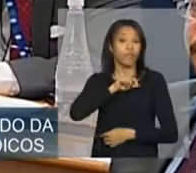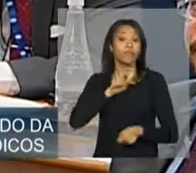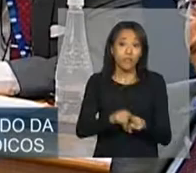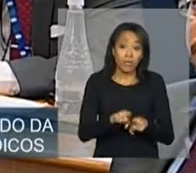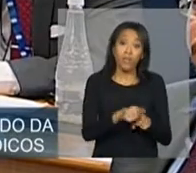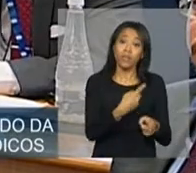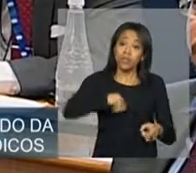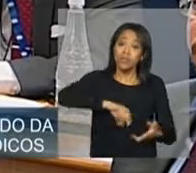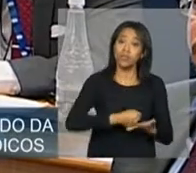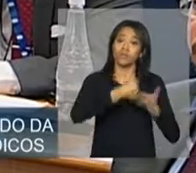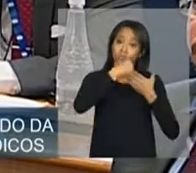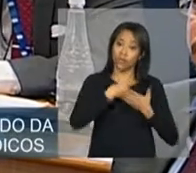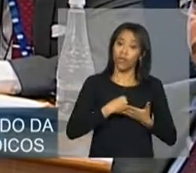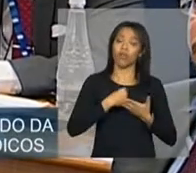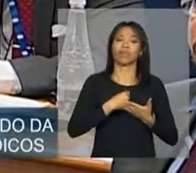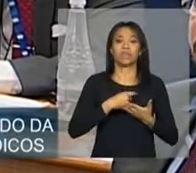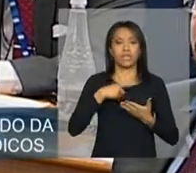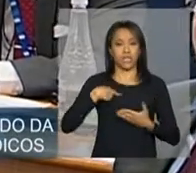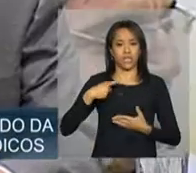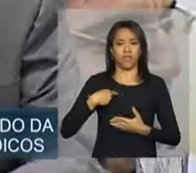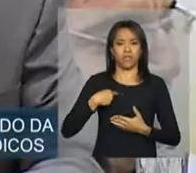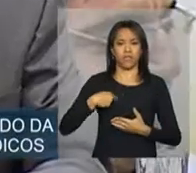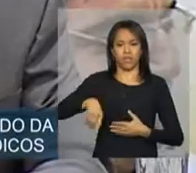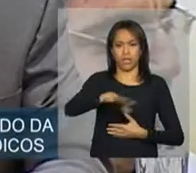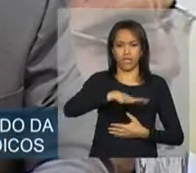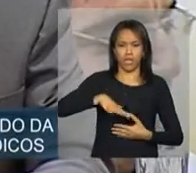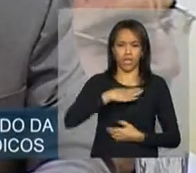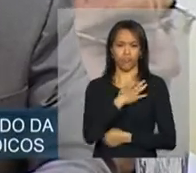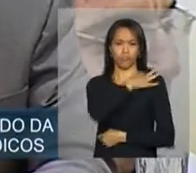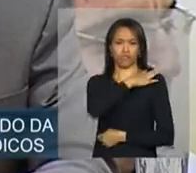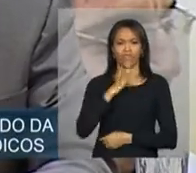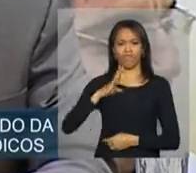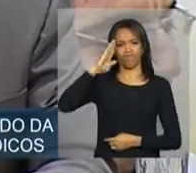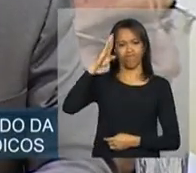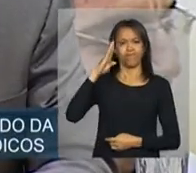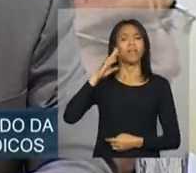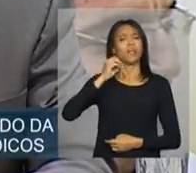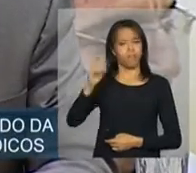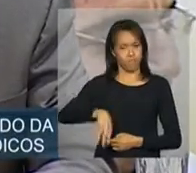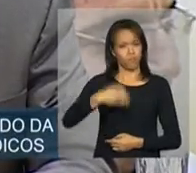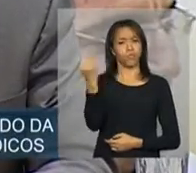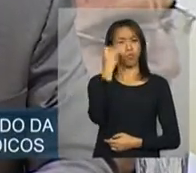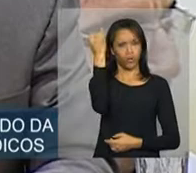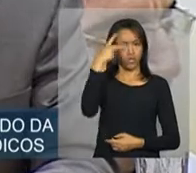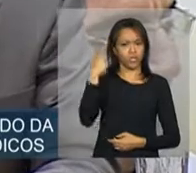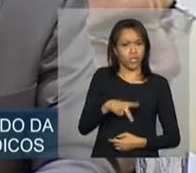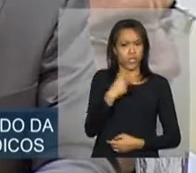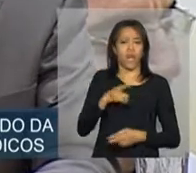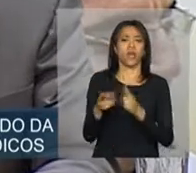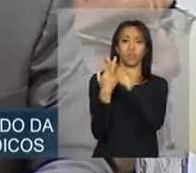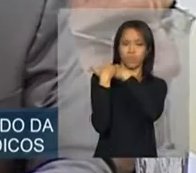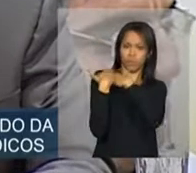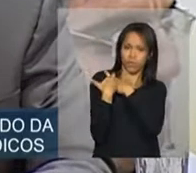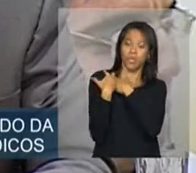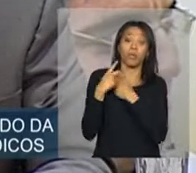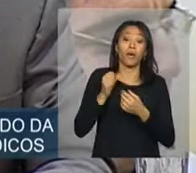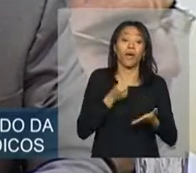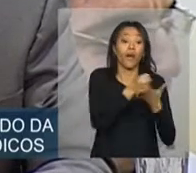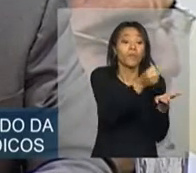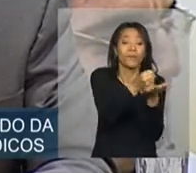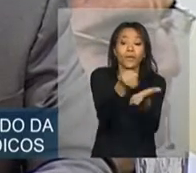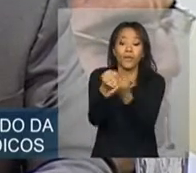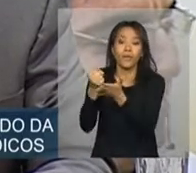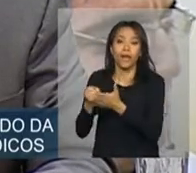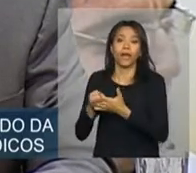já vem nos ajudando a ajuda a comunidade e as forças armadas têm um papel muito importante de responsabilidade social Apoio às Comunidades